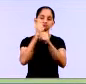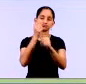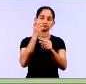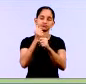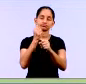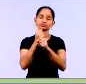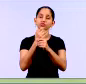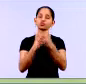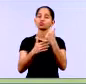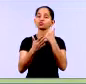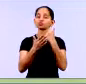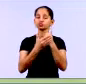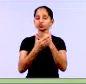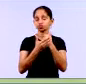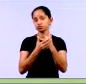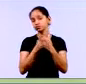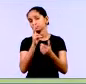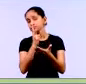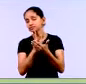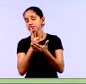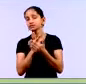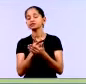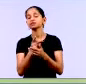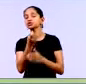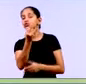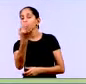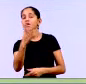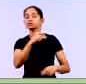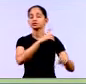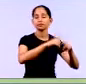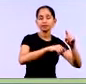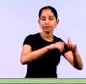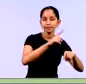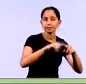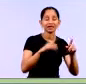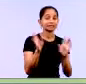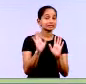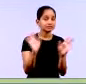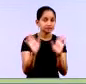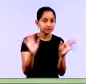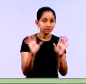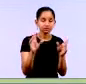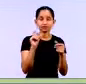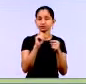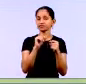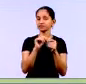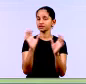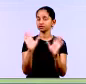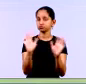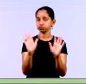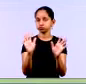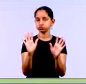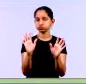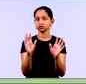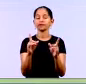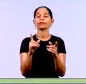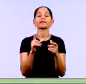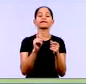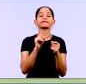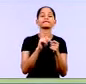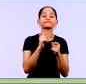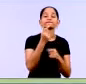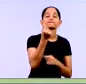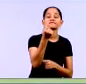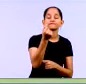O valor total de matéria-prima e não de produzir. Produzir é lá no orçamento de produção. Então, é o